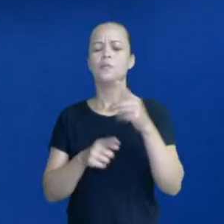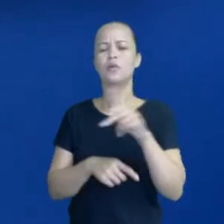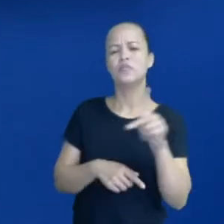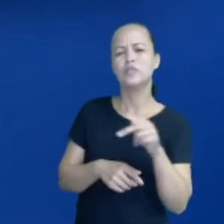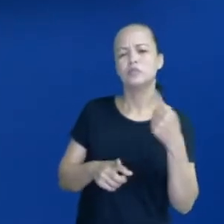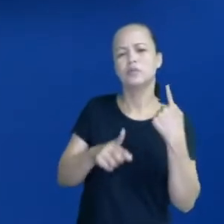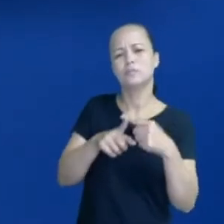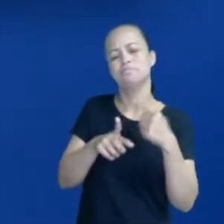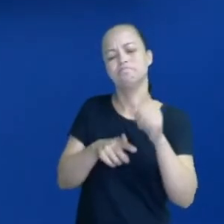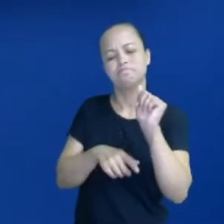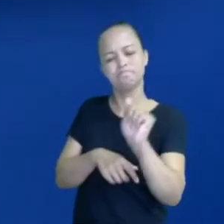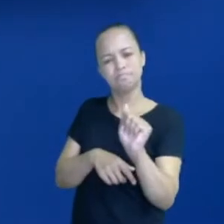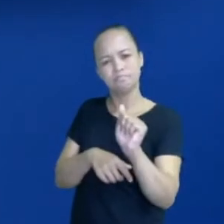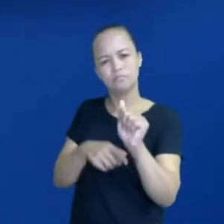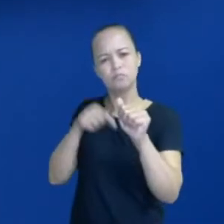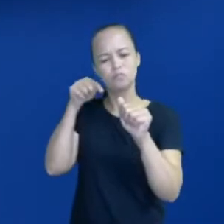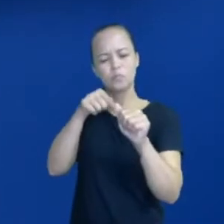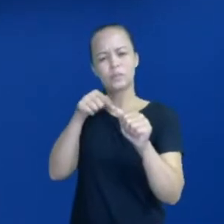com um